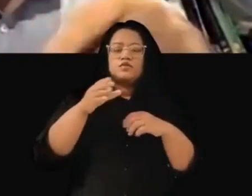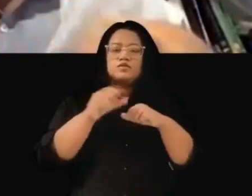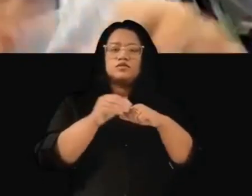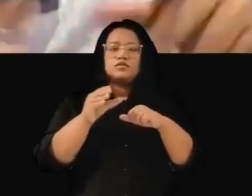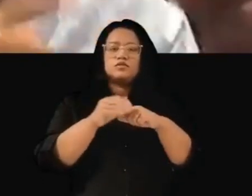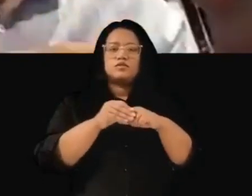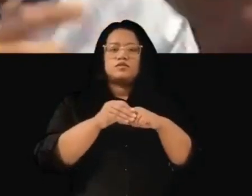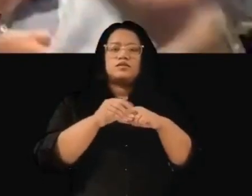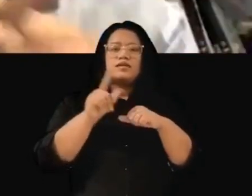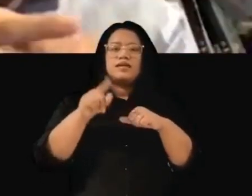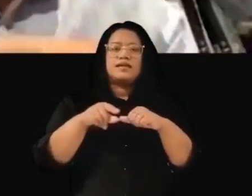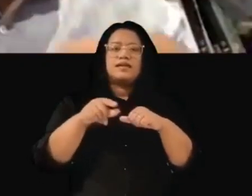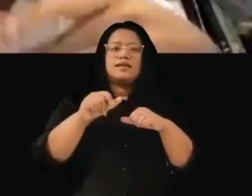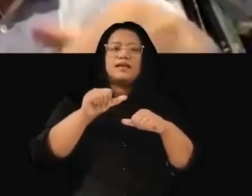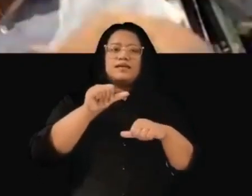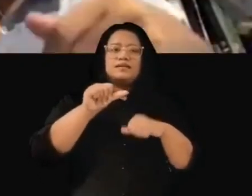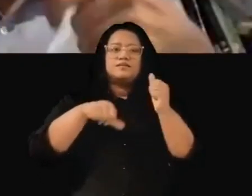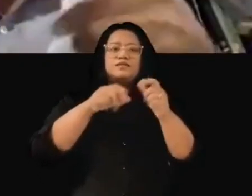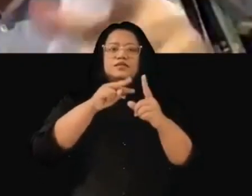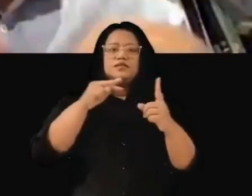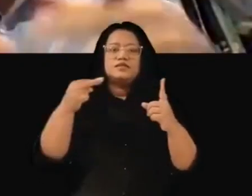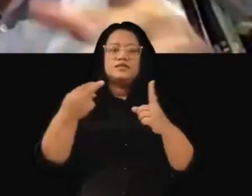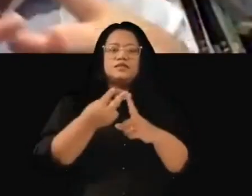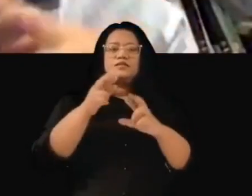desse novo paradigma que está posto hoje, da